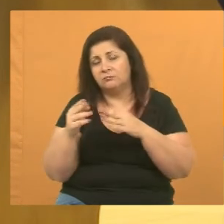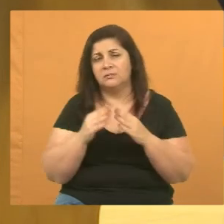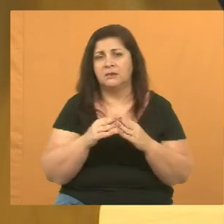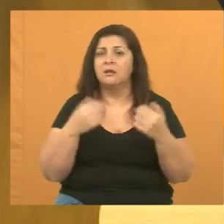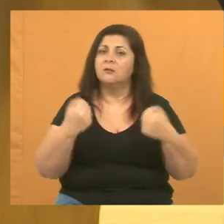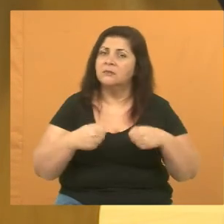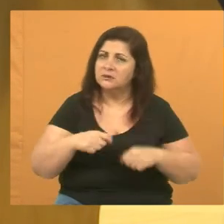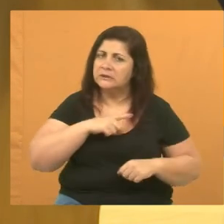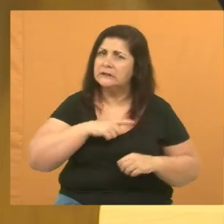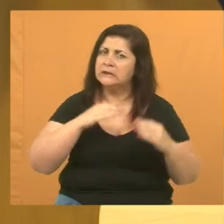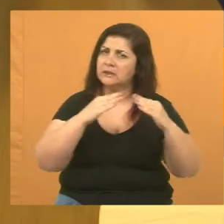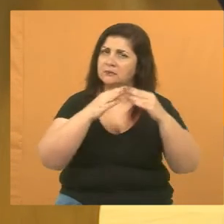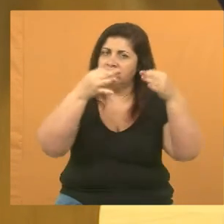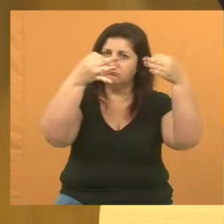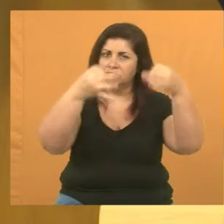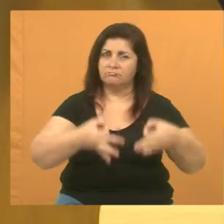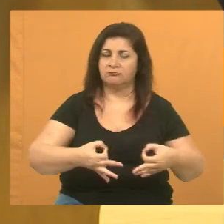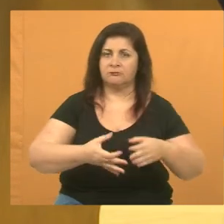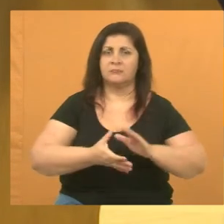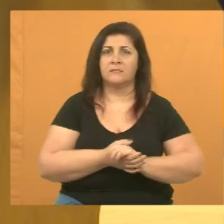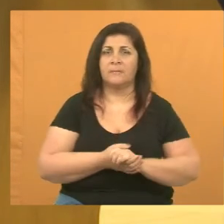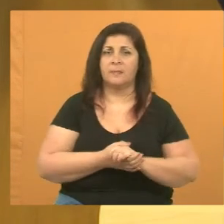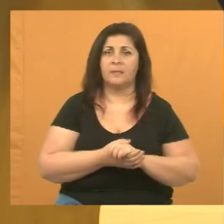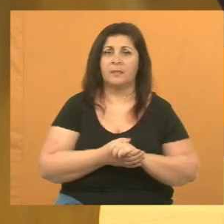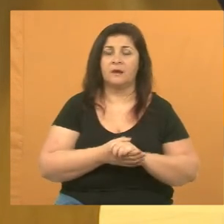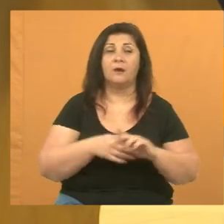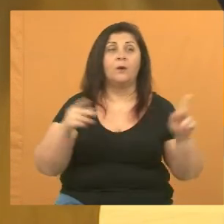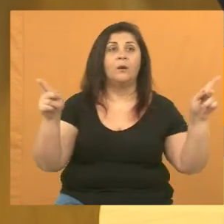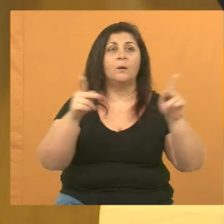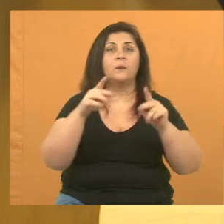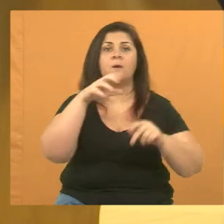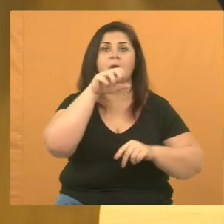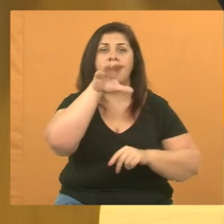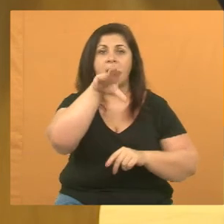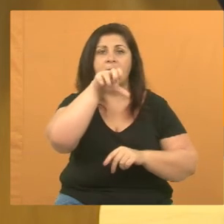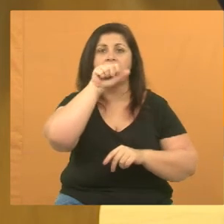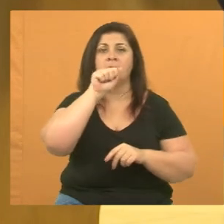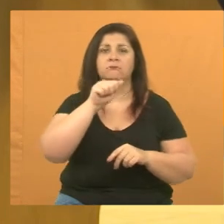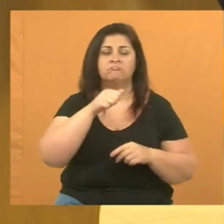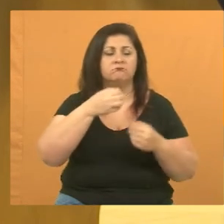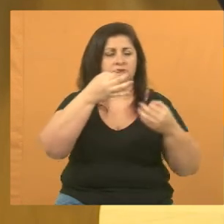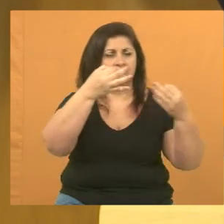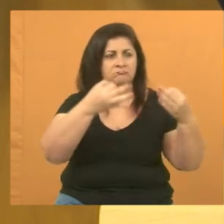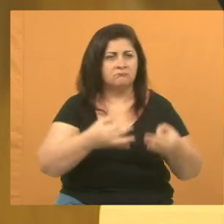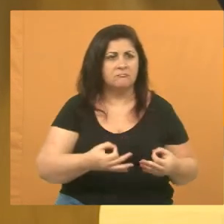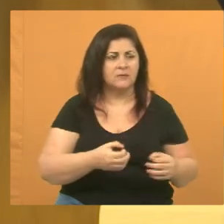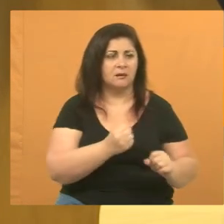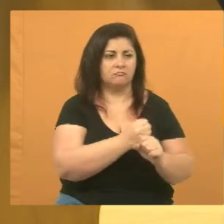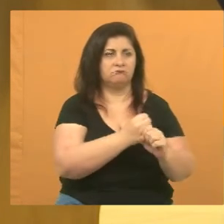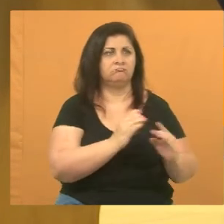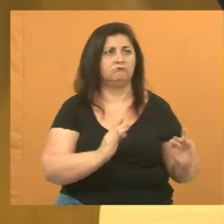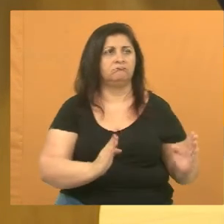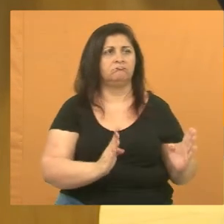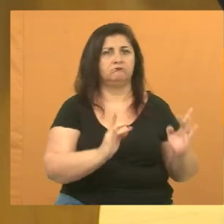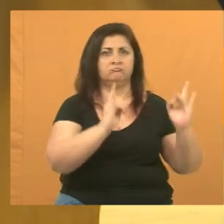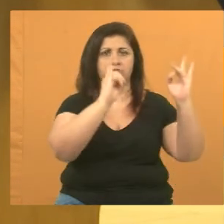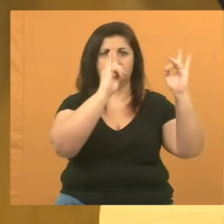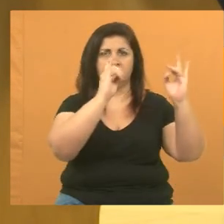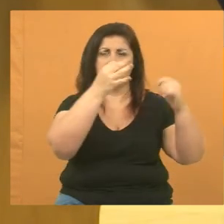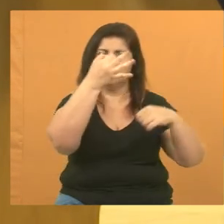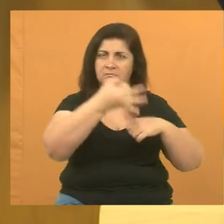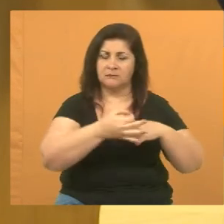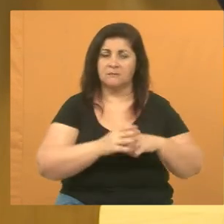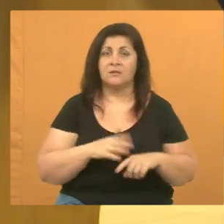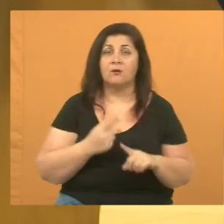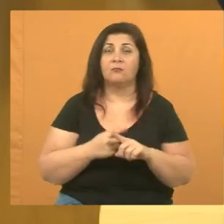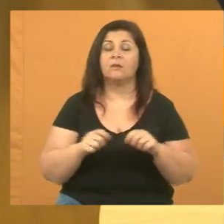ter moradias adequadas, com ventilação adequada, construída de forma adequada, porque isso vai